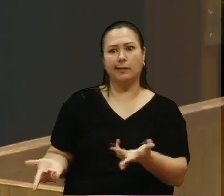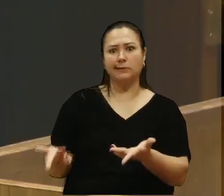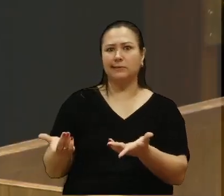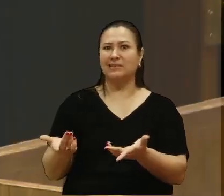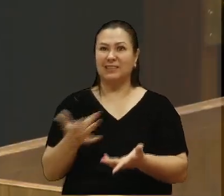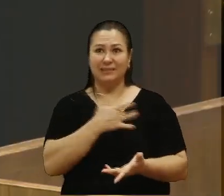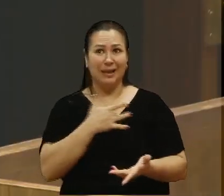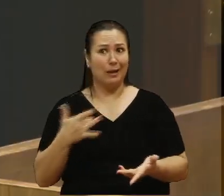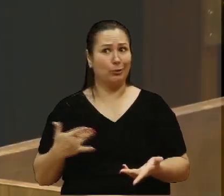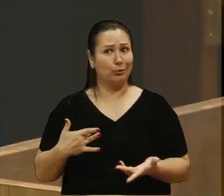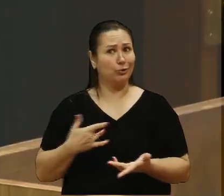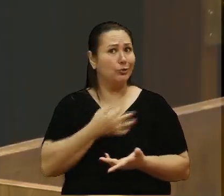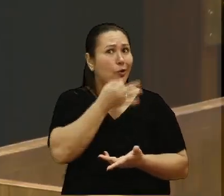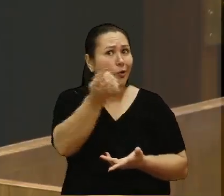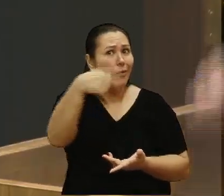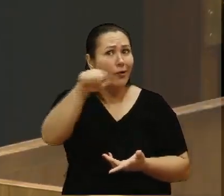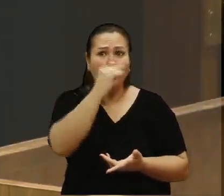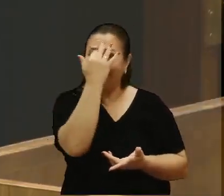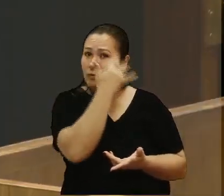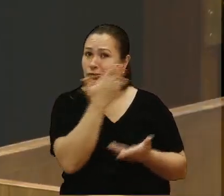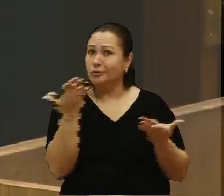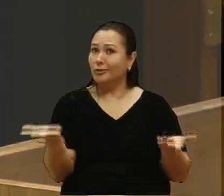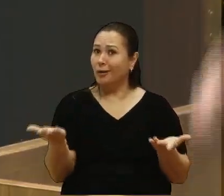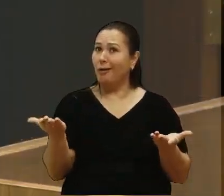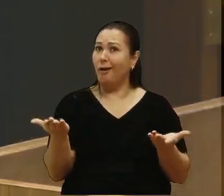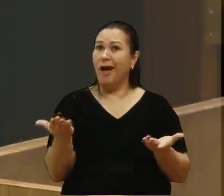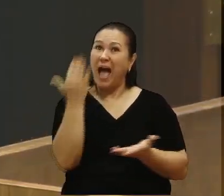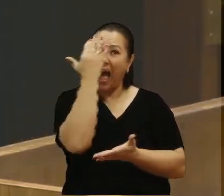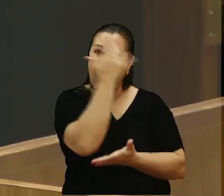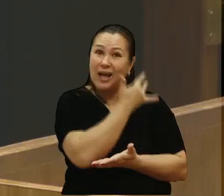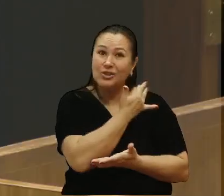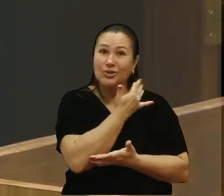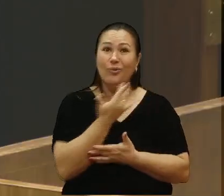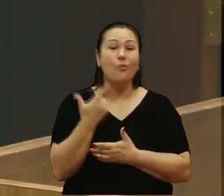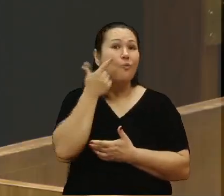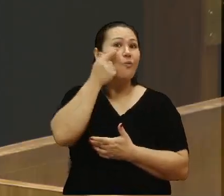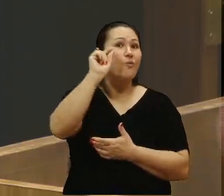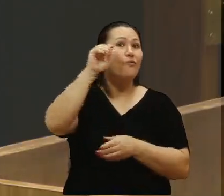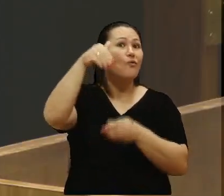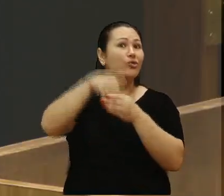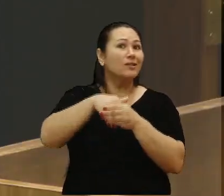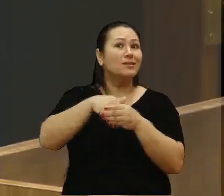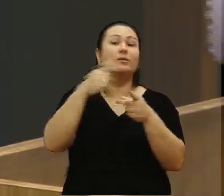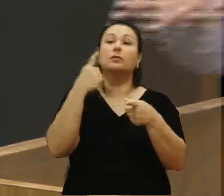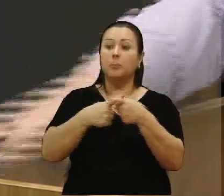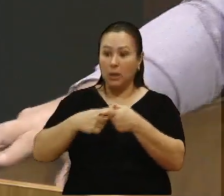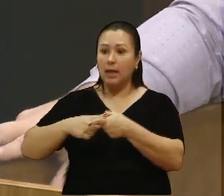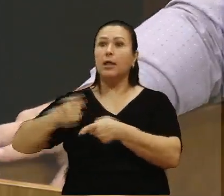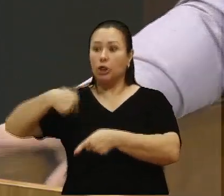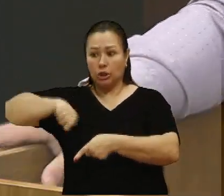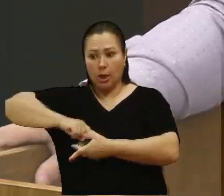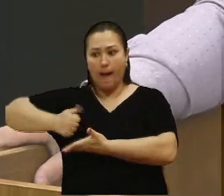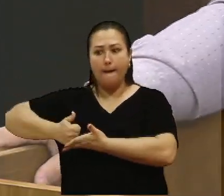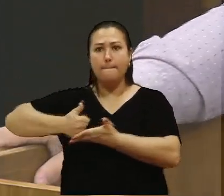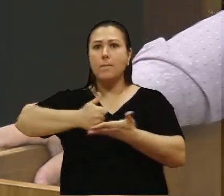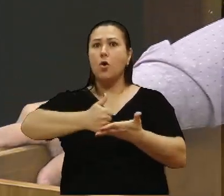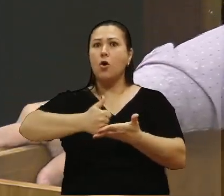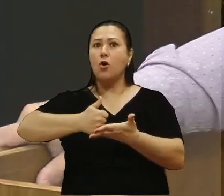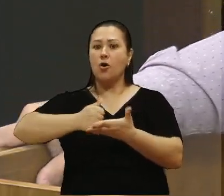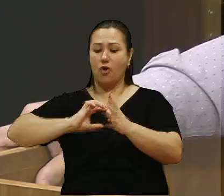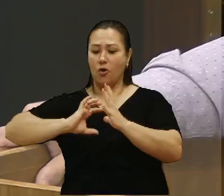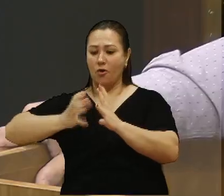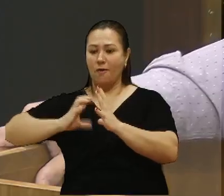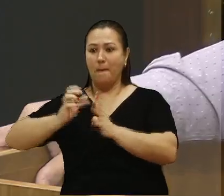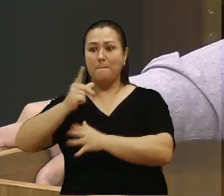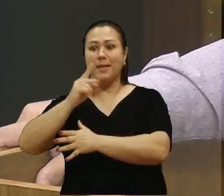bem entendido. O Adiló se reelegeu com os votos da esquerda. E quando